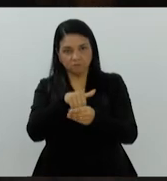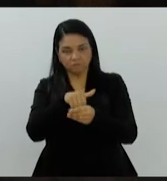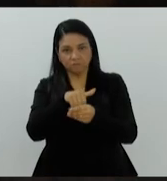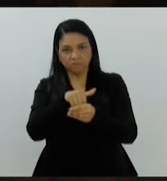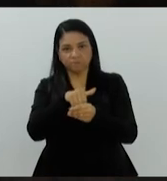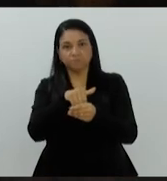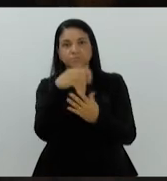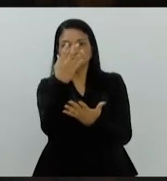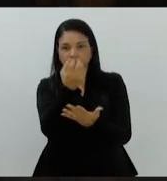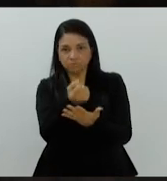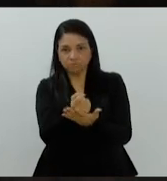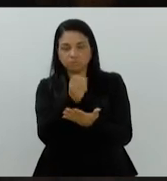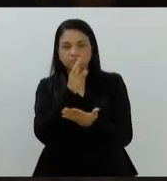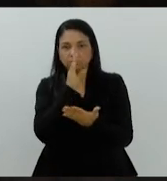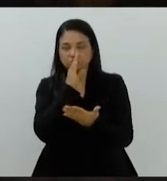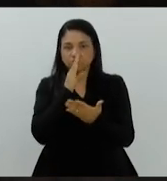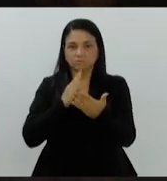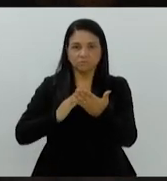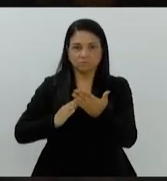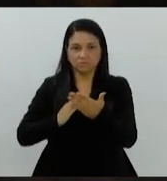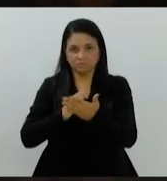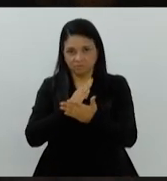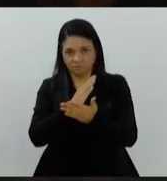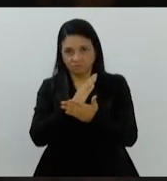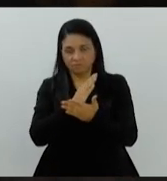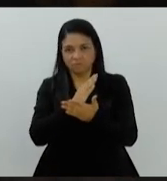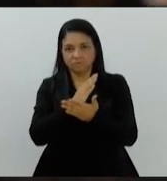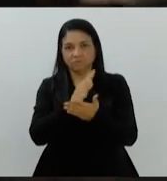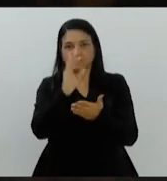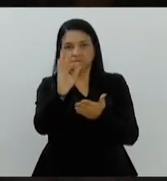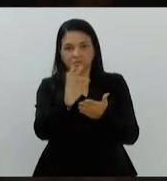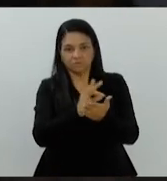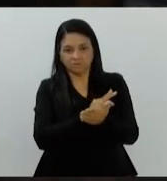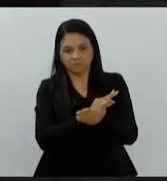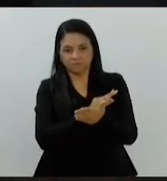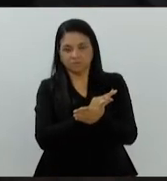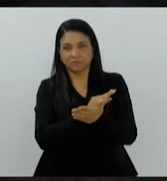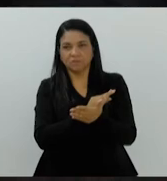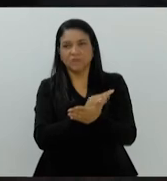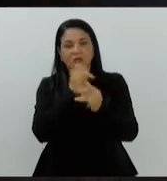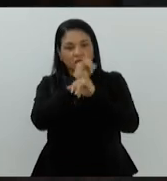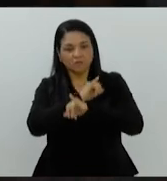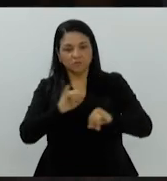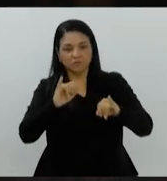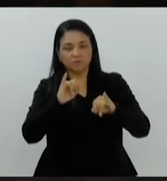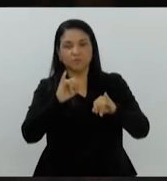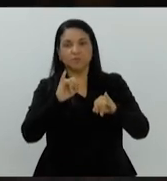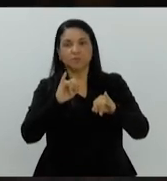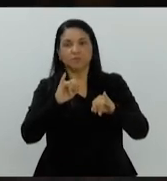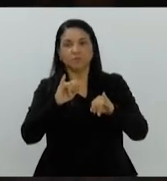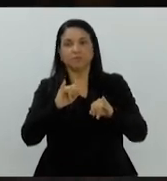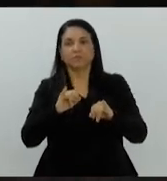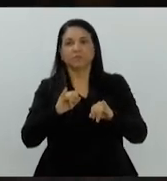votação, senhores que aprovam, permaneçam como estão. Aprovado, vai autógrafo. Anuncio.